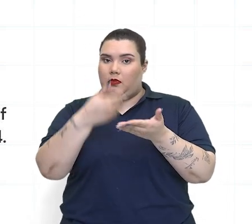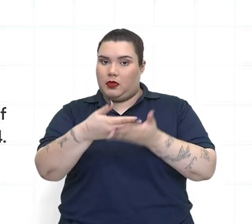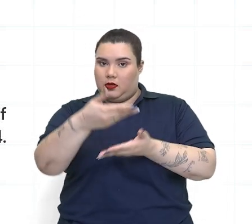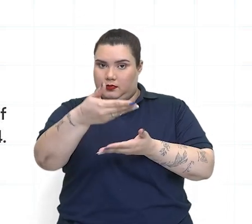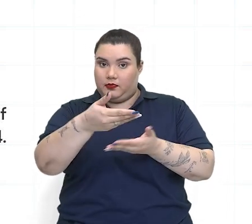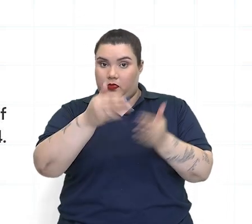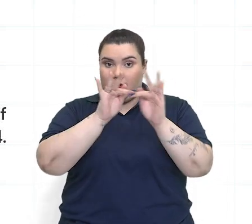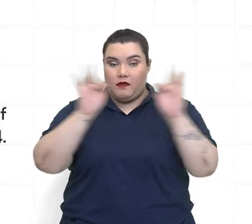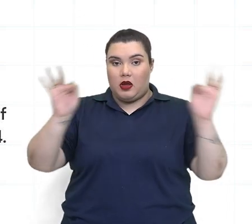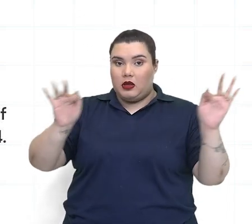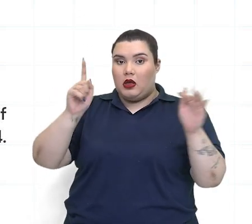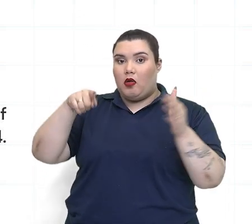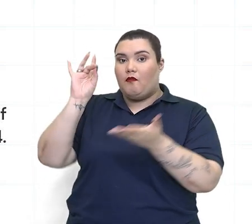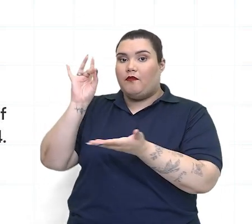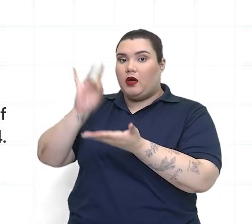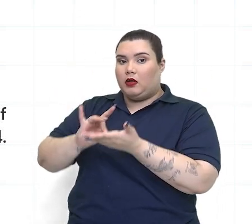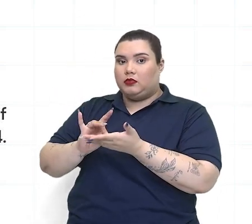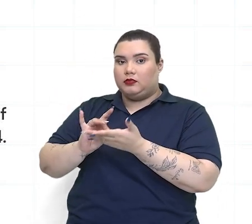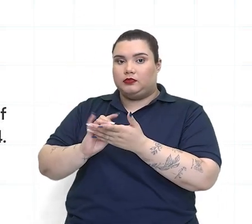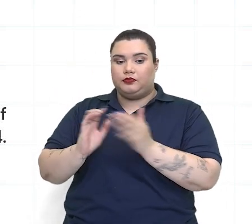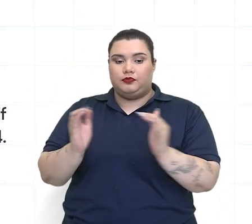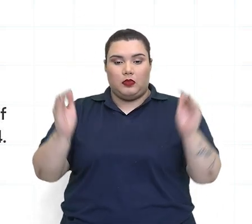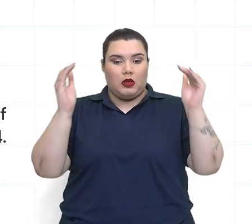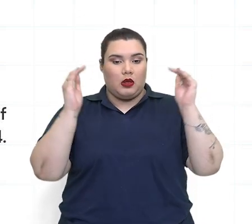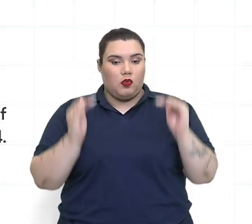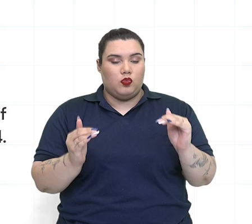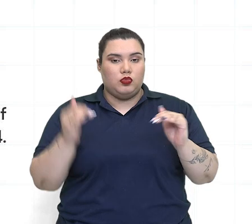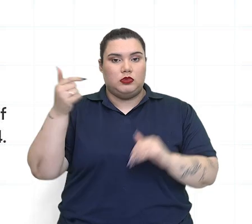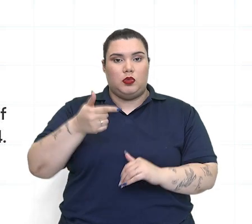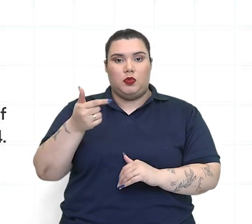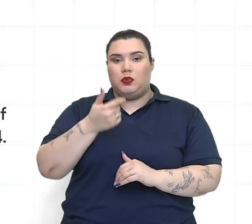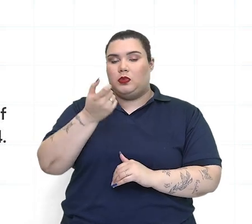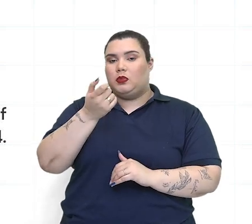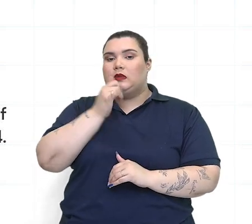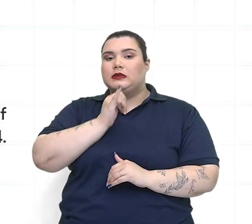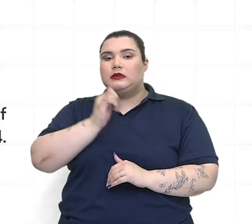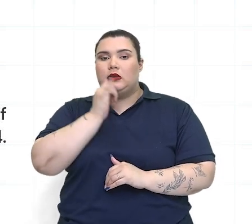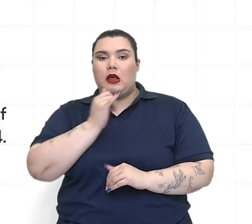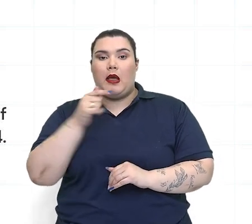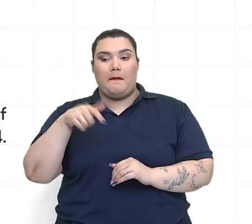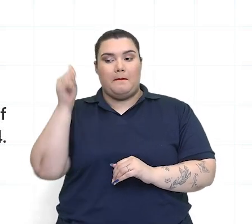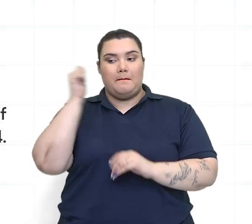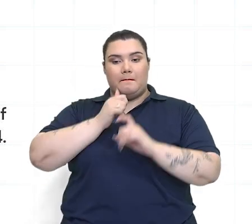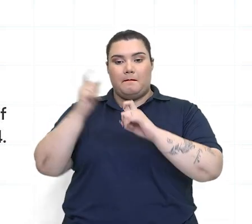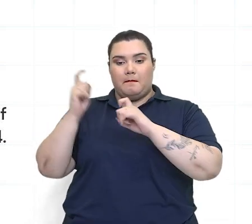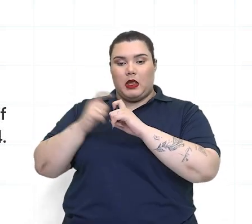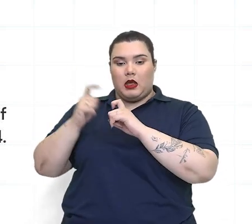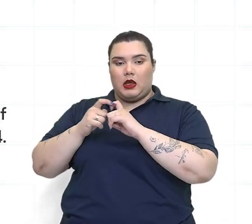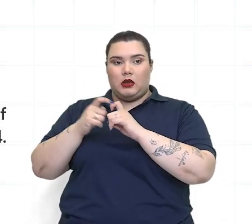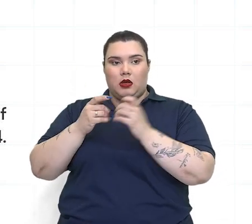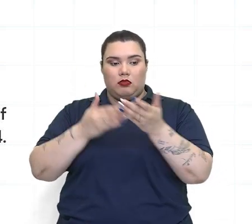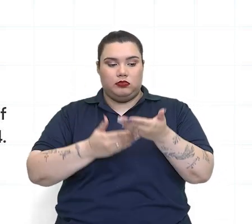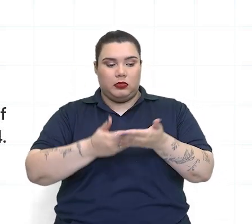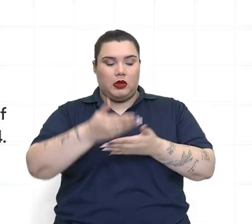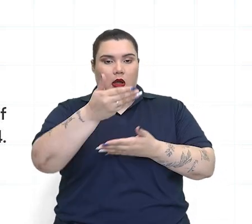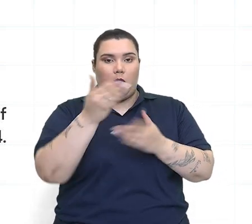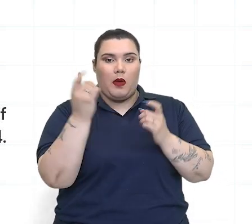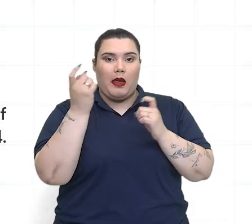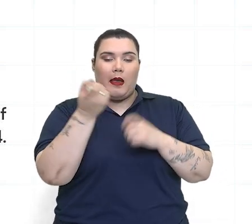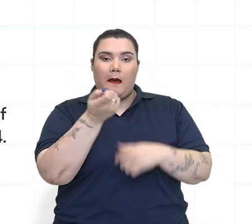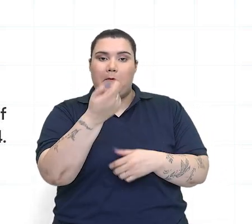No segundo exemplo, a médica prescreveu um remédio muito caro para o paciente. Aí você